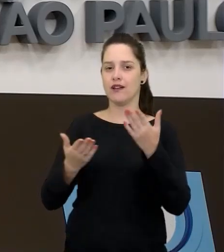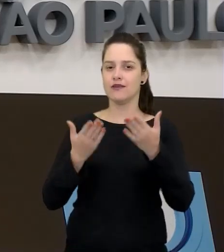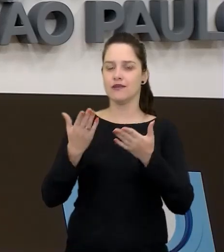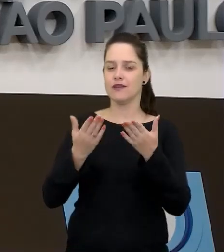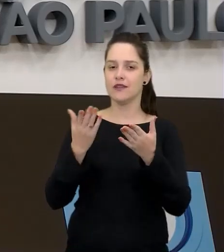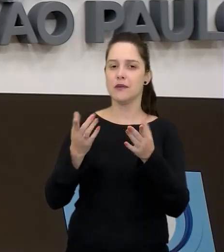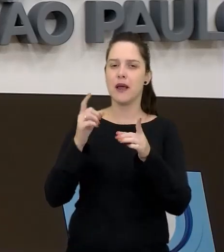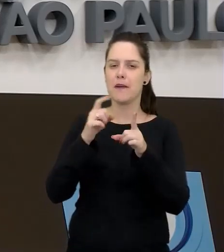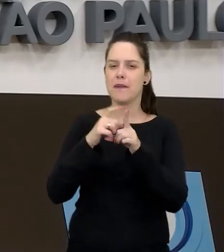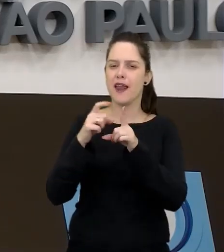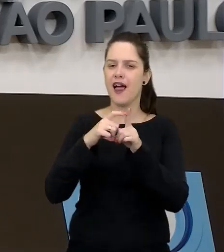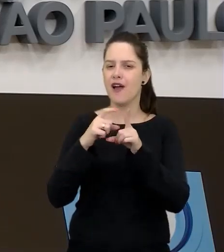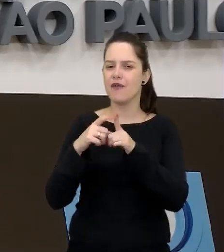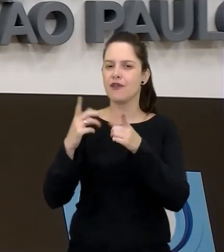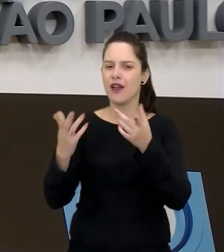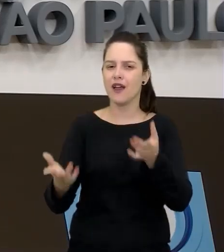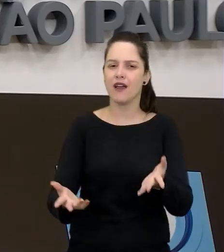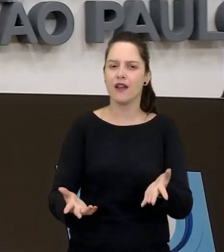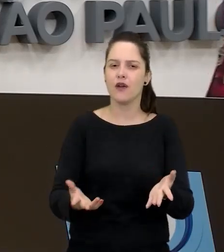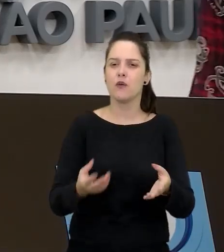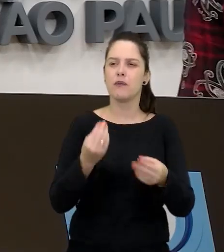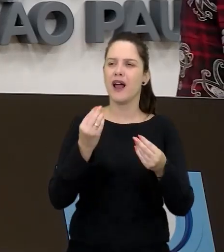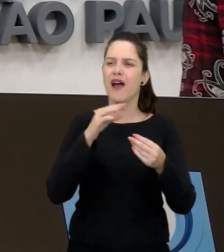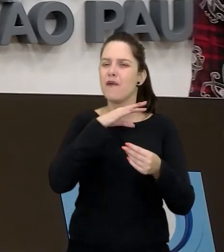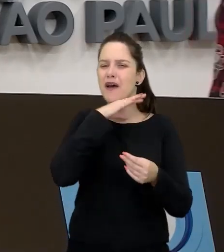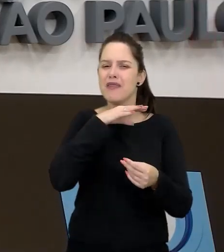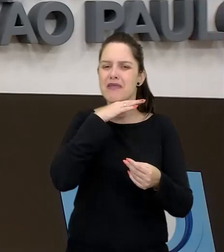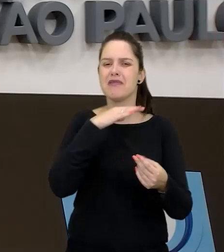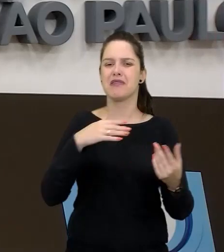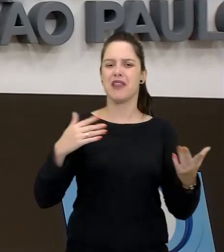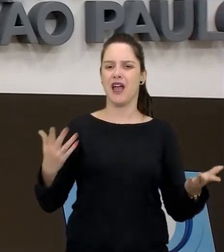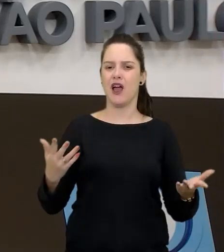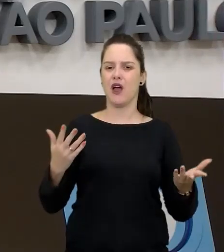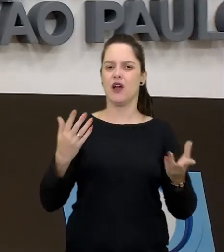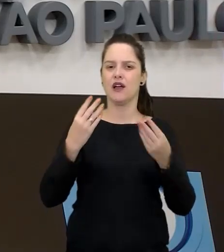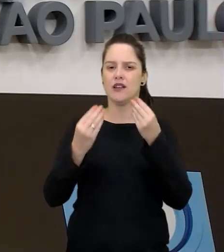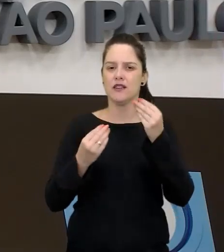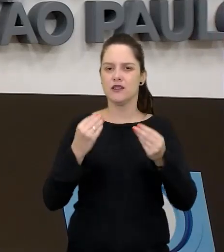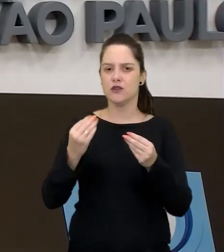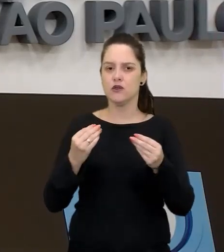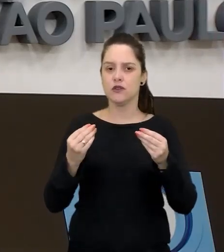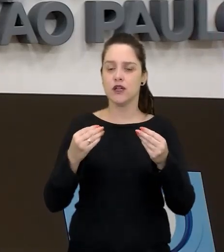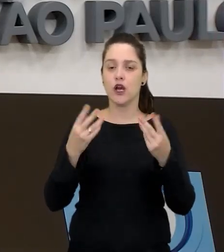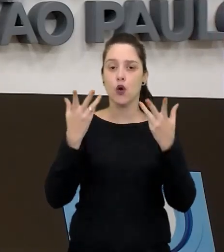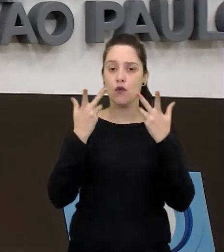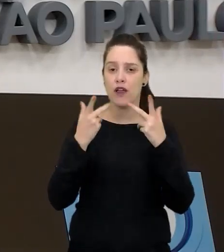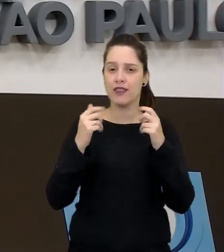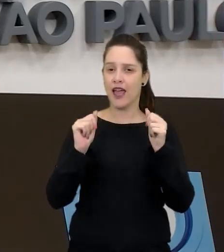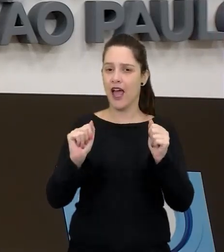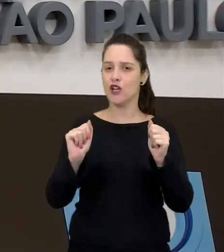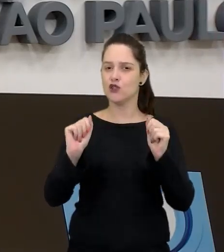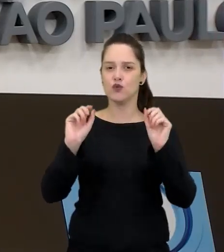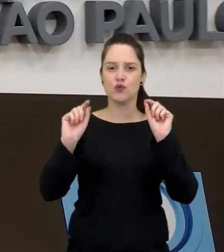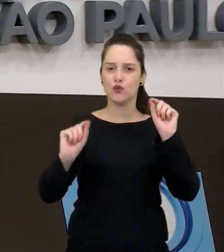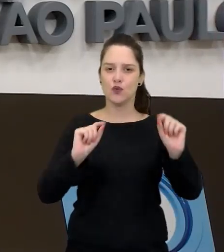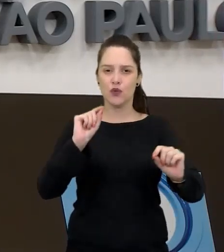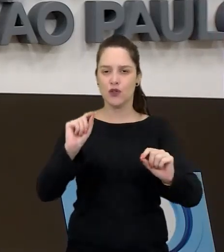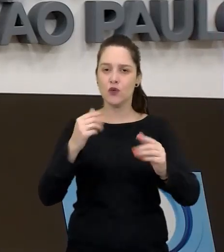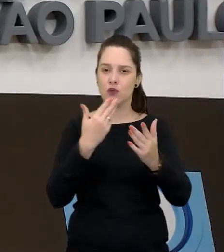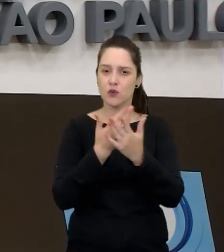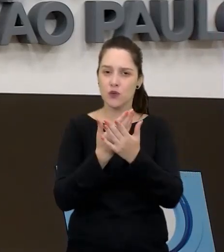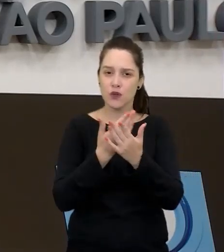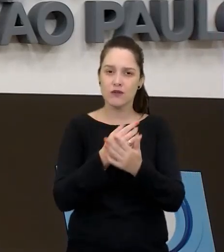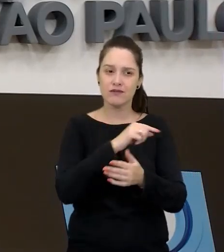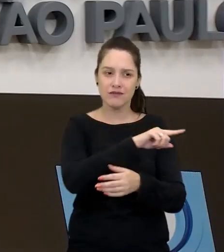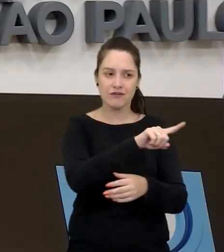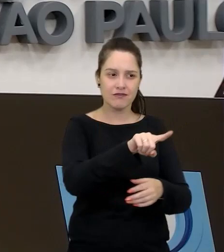da palavra besta como animal para escrever uma série de contos fantásticos. Afinal, ele é um representante de uma